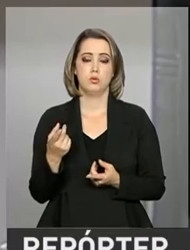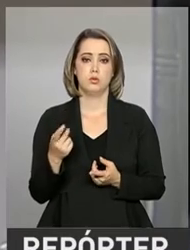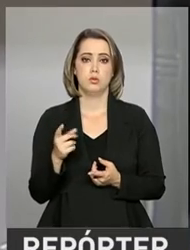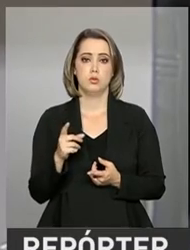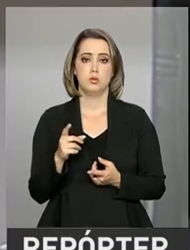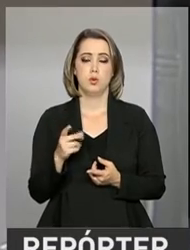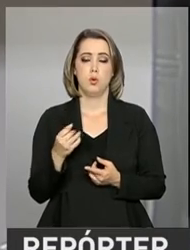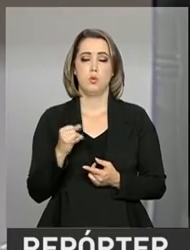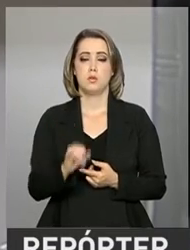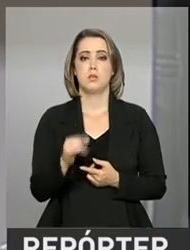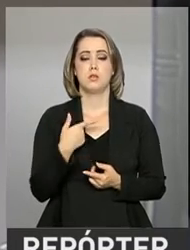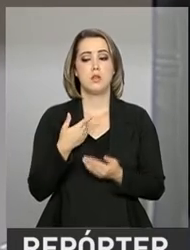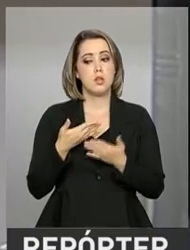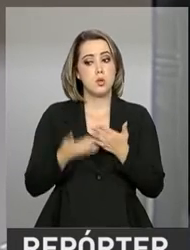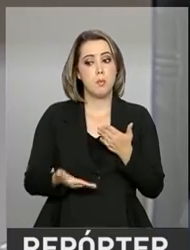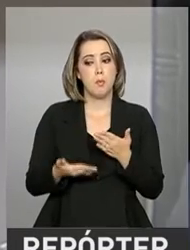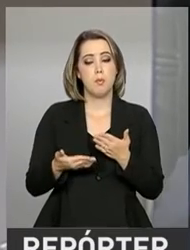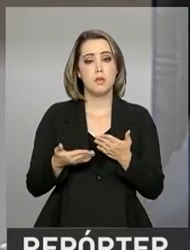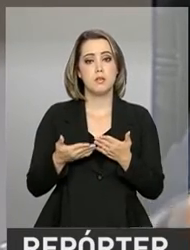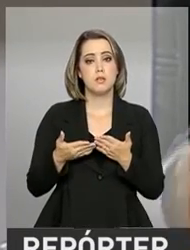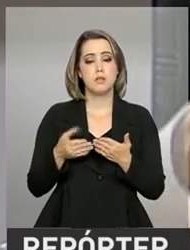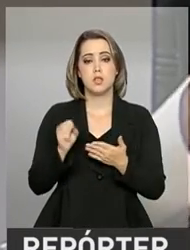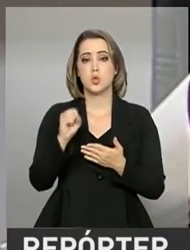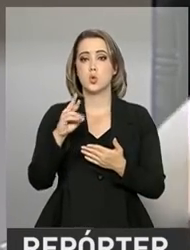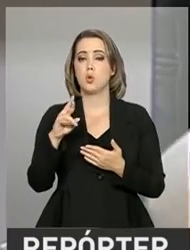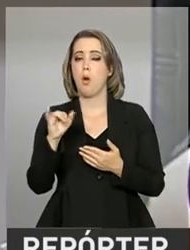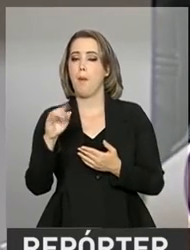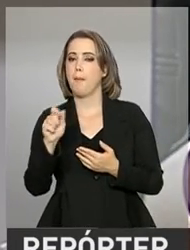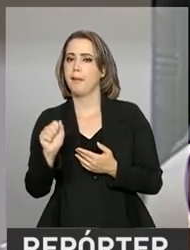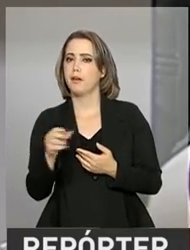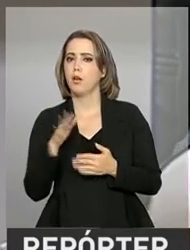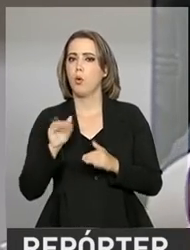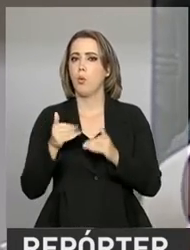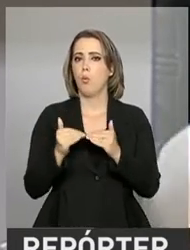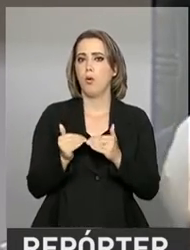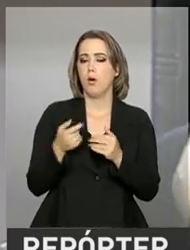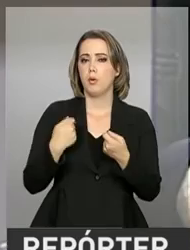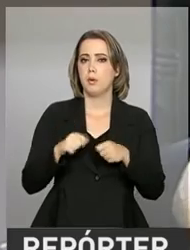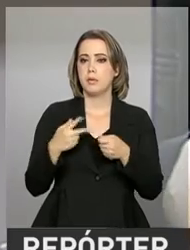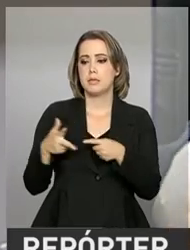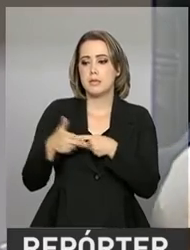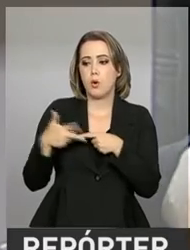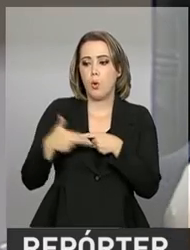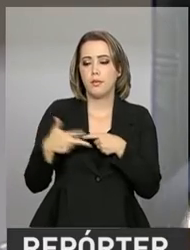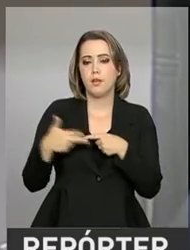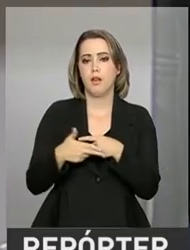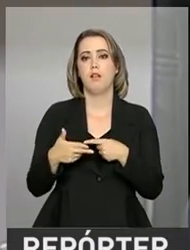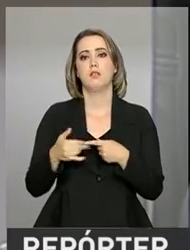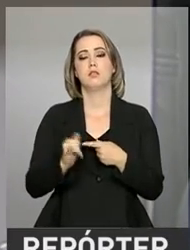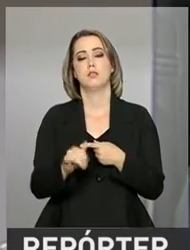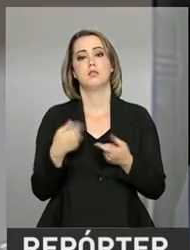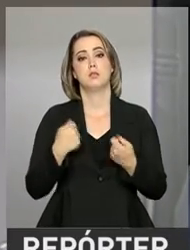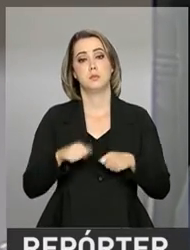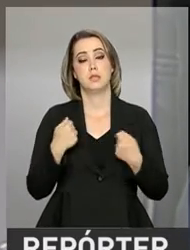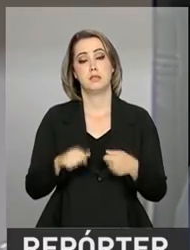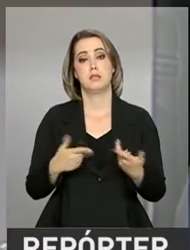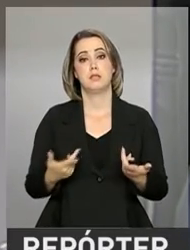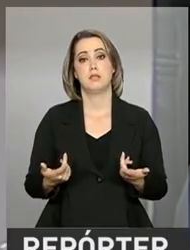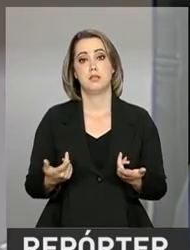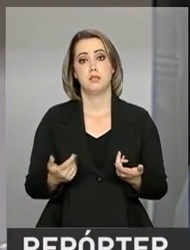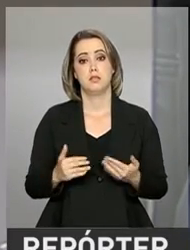remanescente nós vamos sair desse de qual é o máximo de contingenciamento e portanto se será ou não necessário